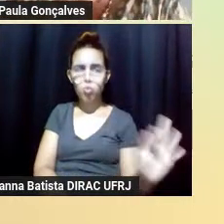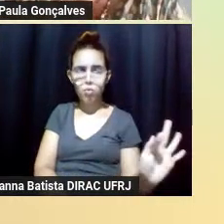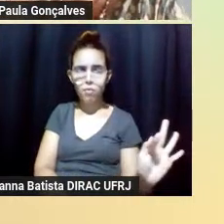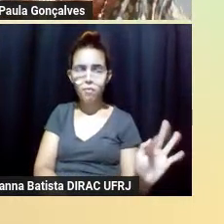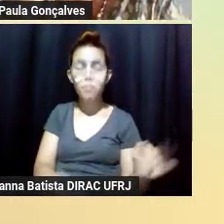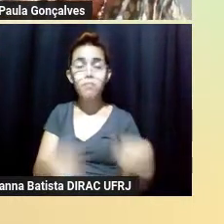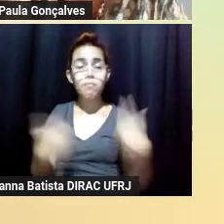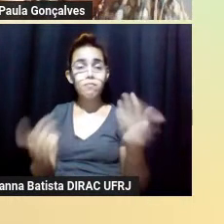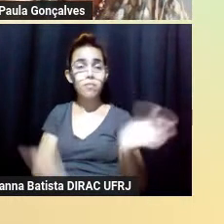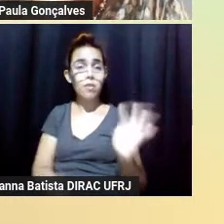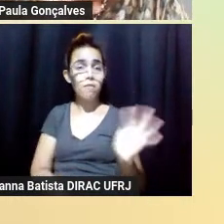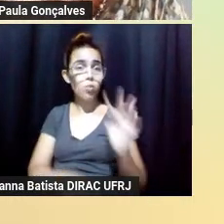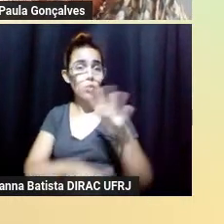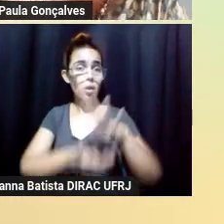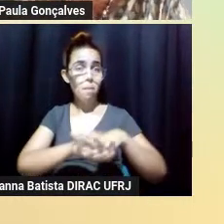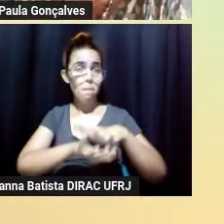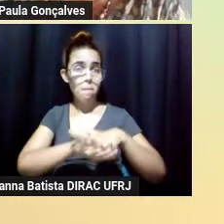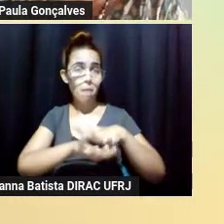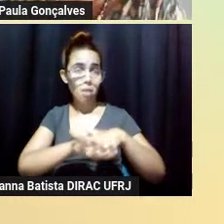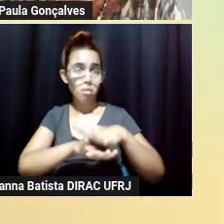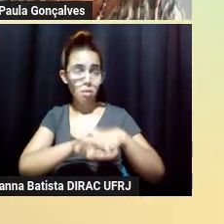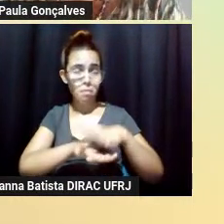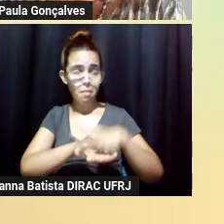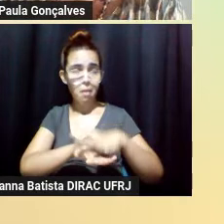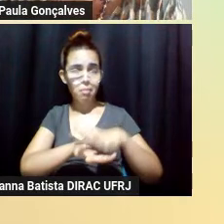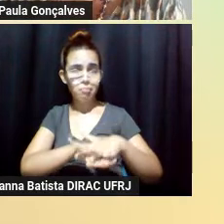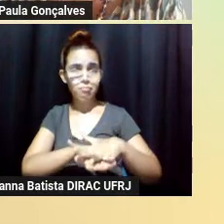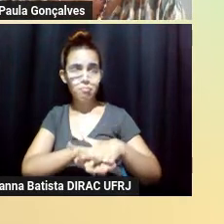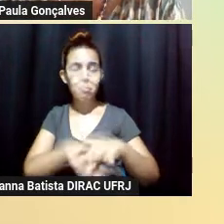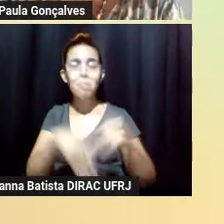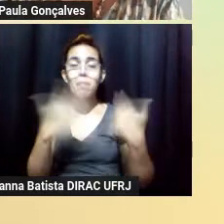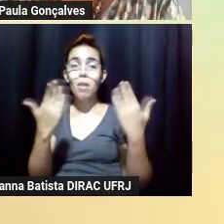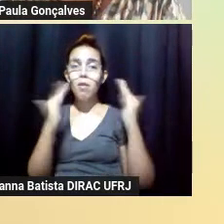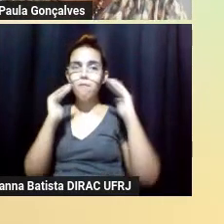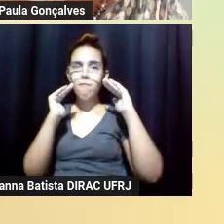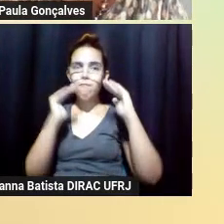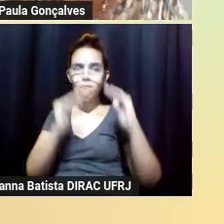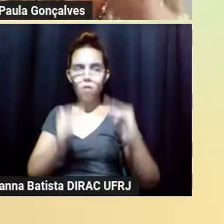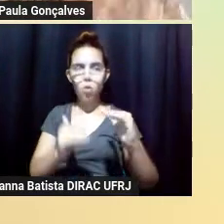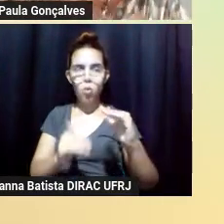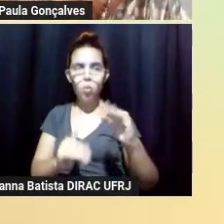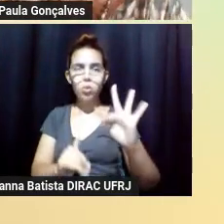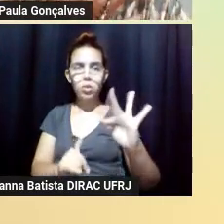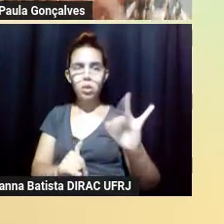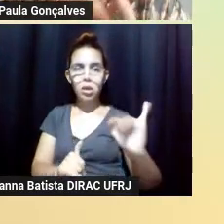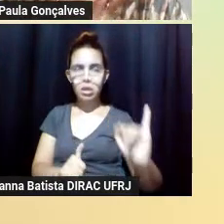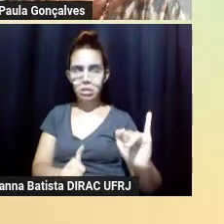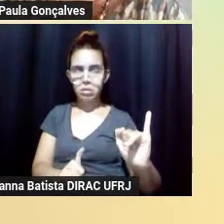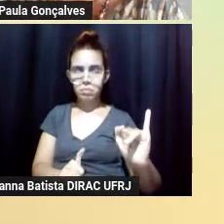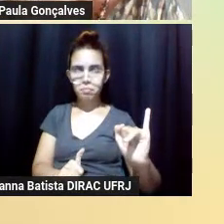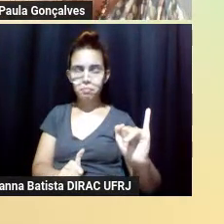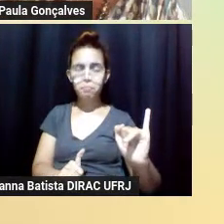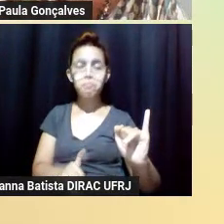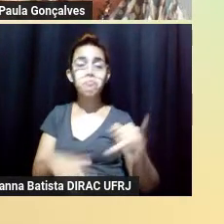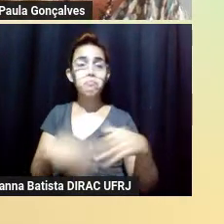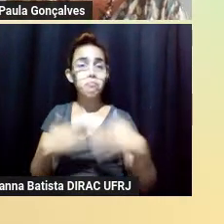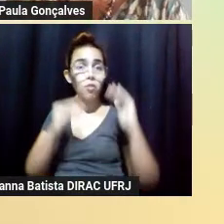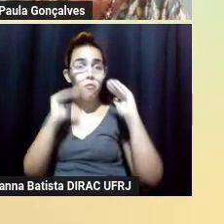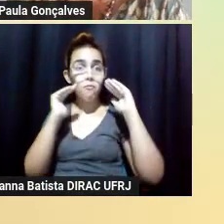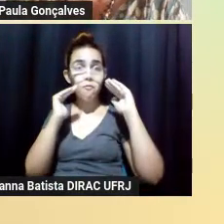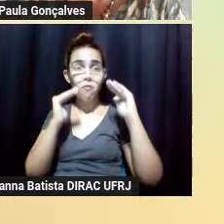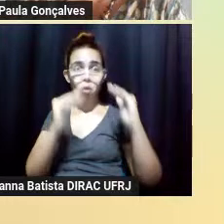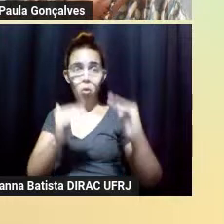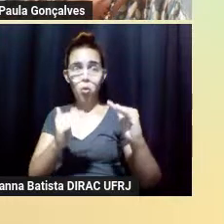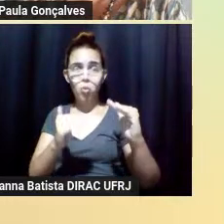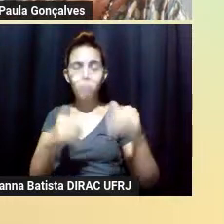e a licenciatura, mas com a ideia de seguir na área de TI. Quando eu começo a fazer as disciplinas do bacharelado, ainda trabalhando